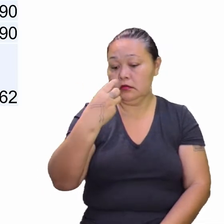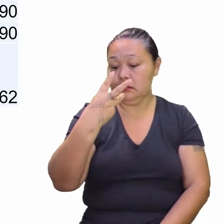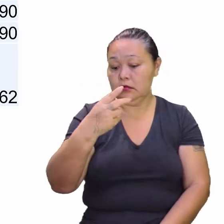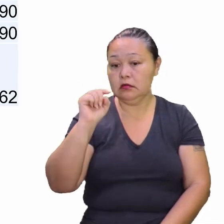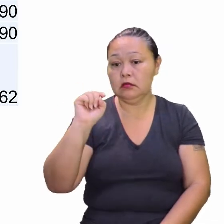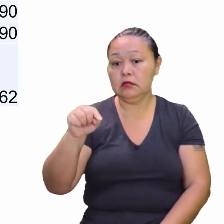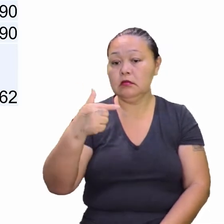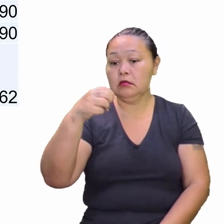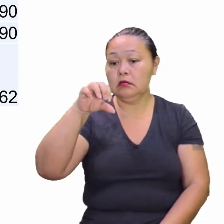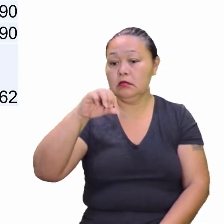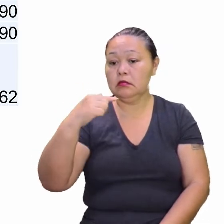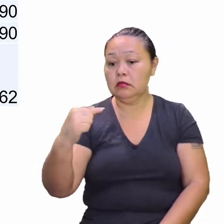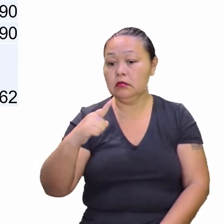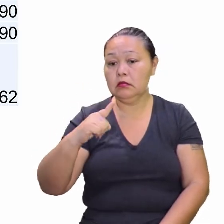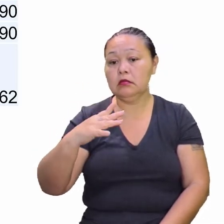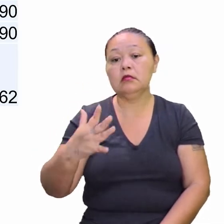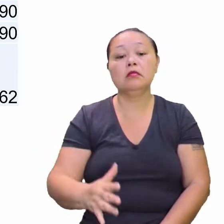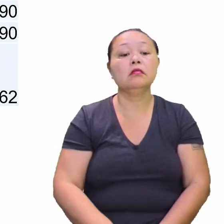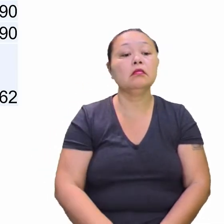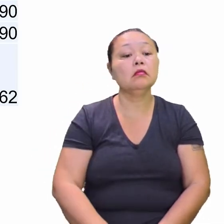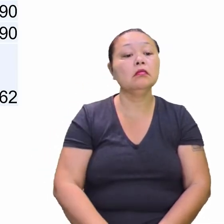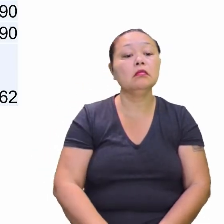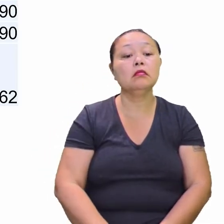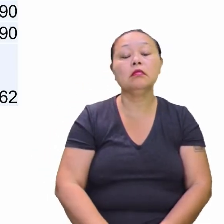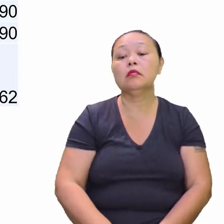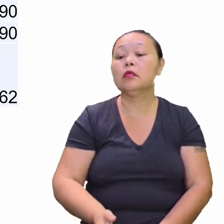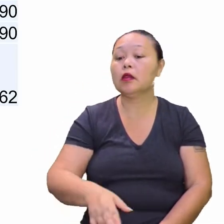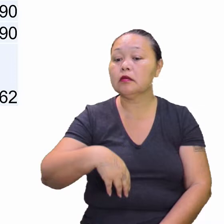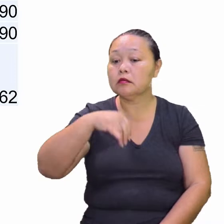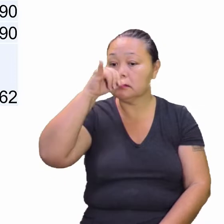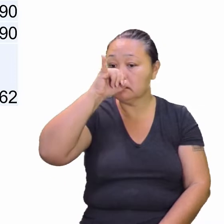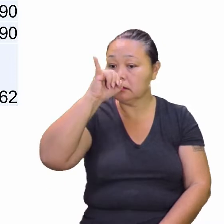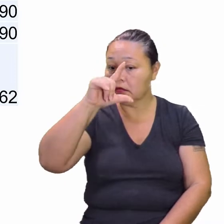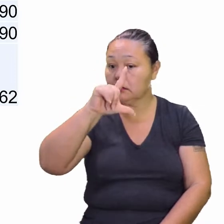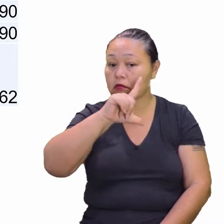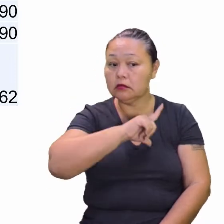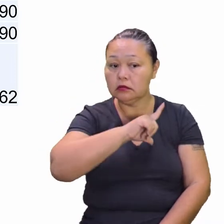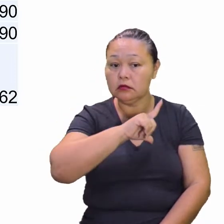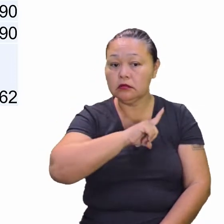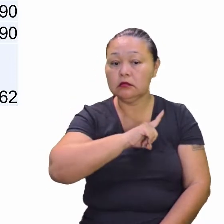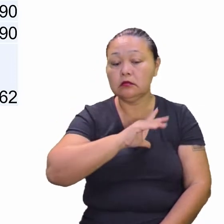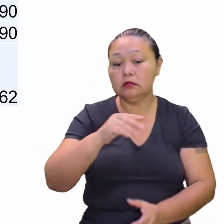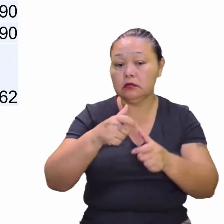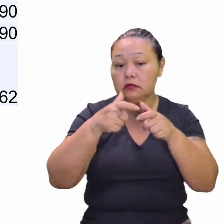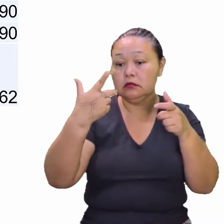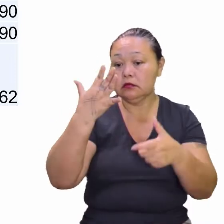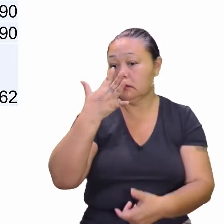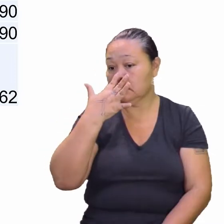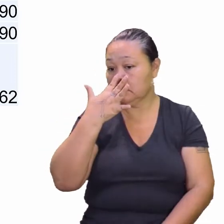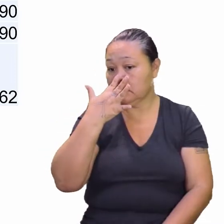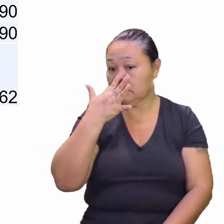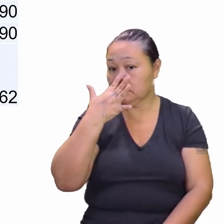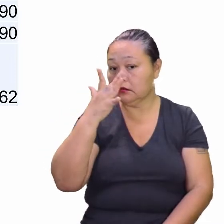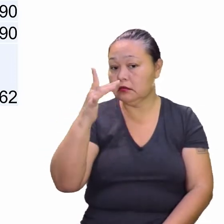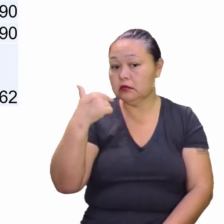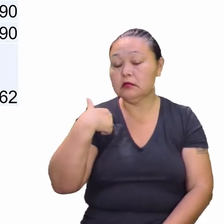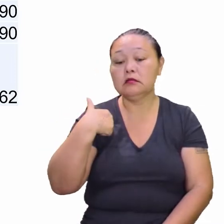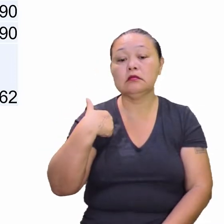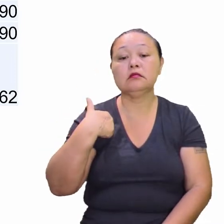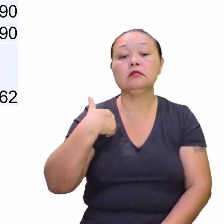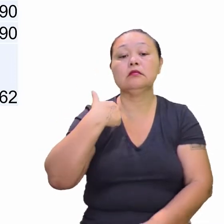23.907, 3 mil, né? Suínos, crescimento a gente observa,